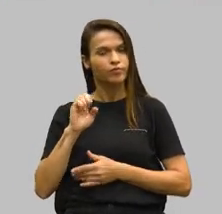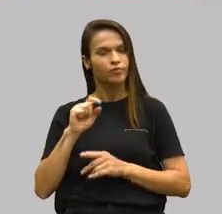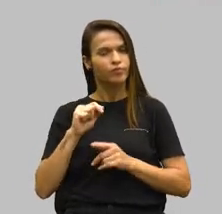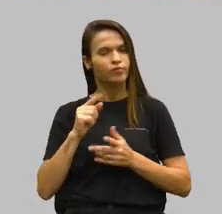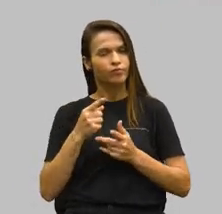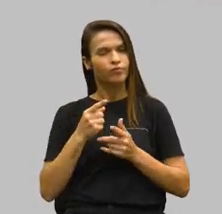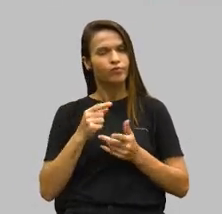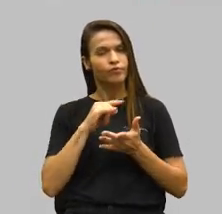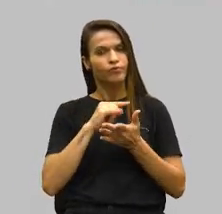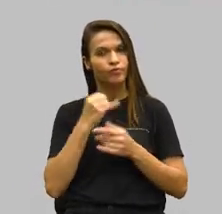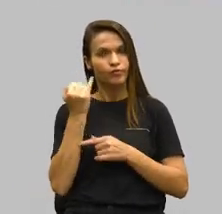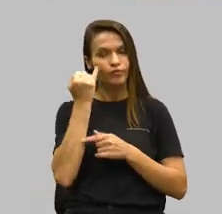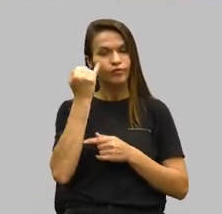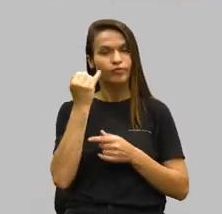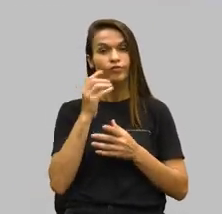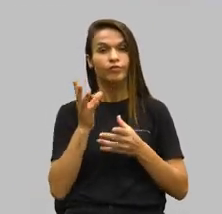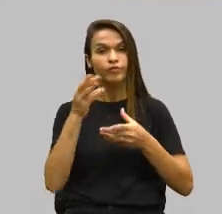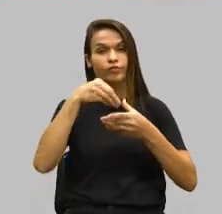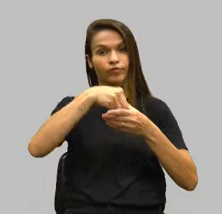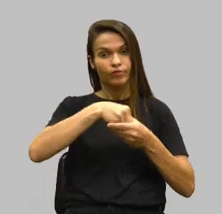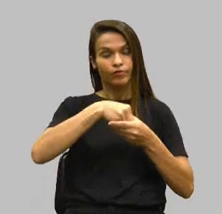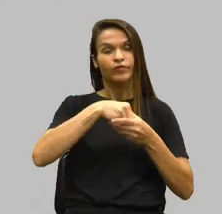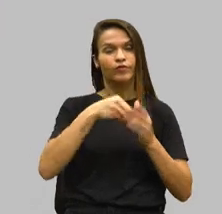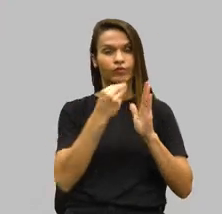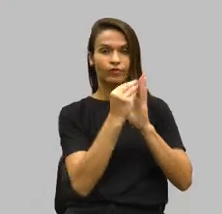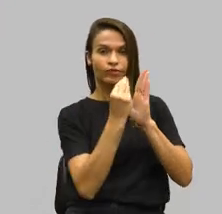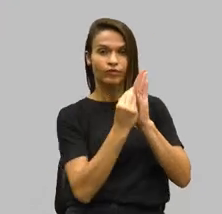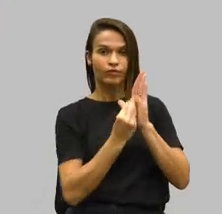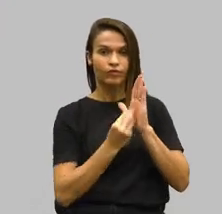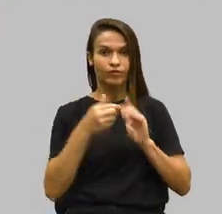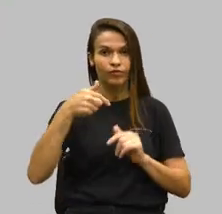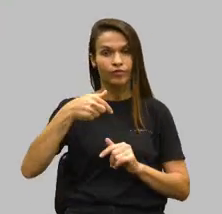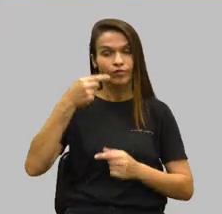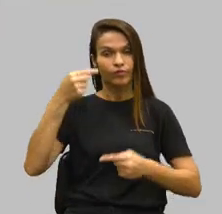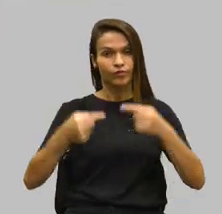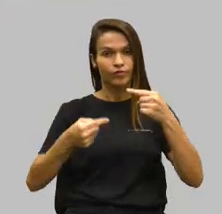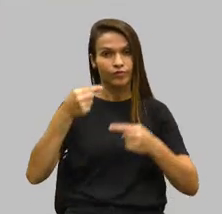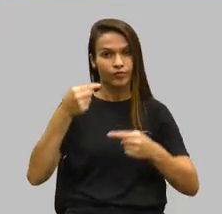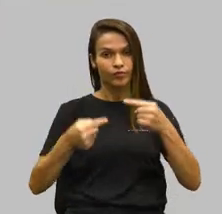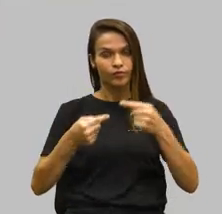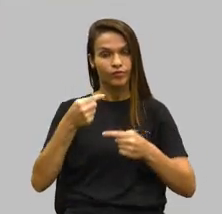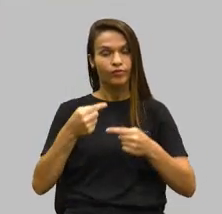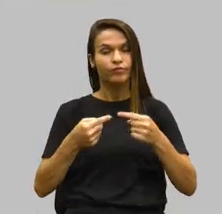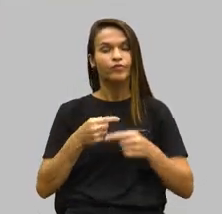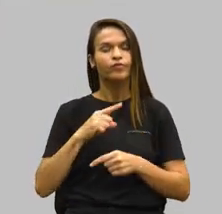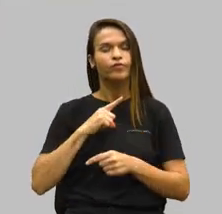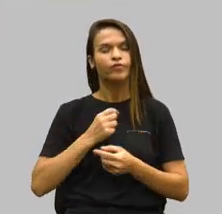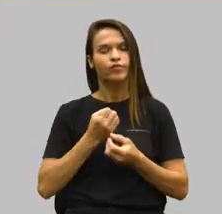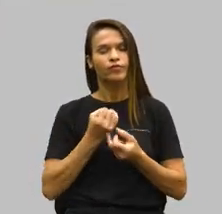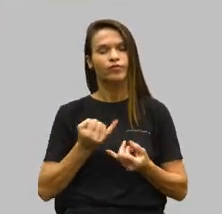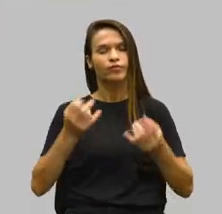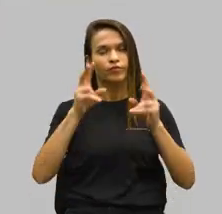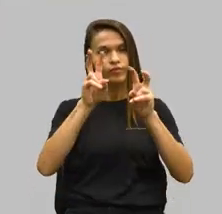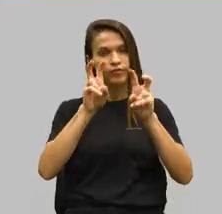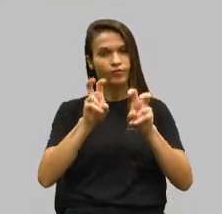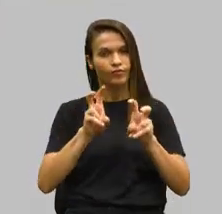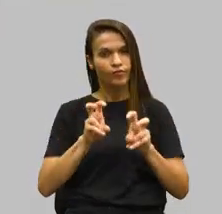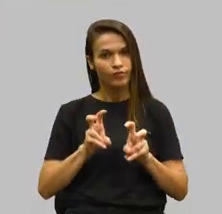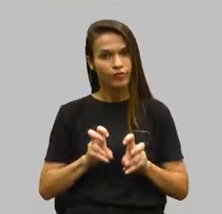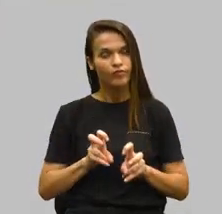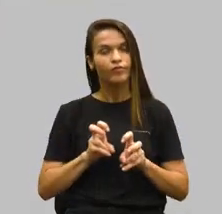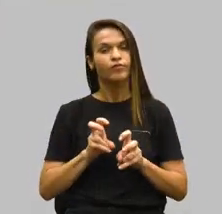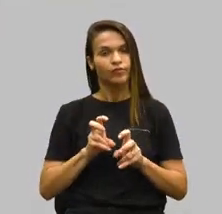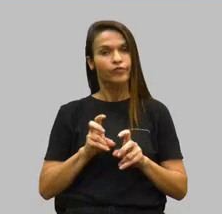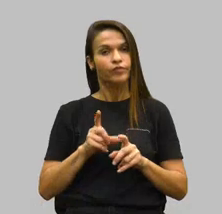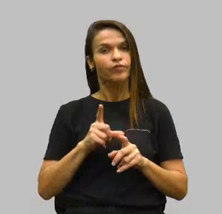envolvem sete políticas mas eu digo Ana Paula que envolve além de S políticas Nós temos muitos assuntos correlatos é uma pauta